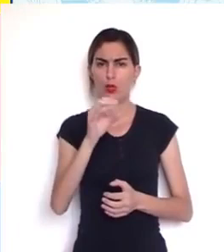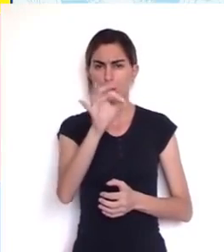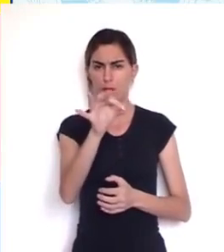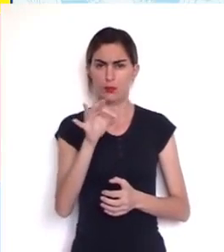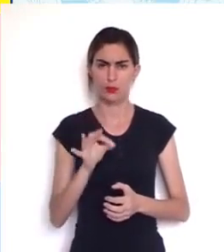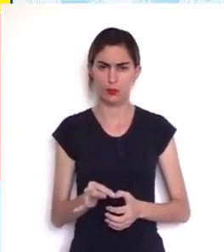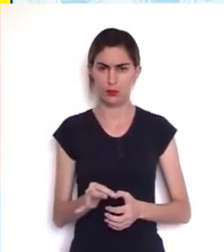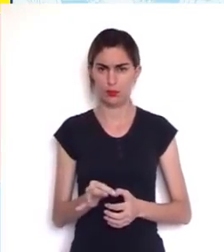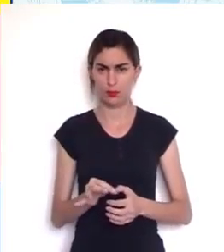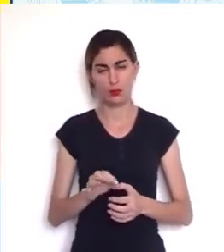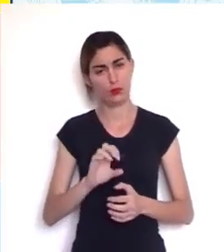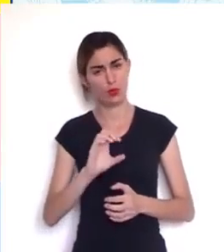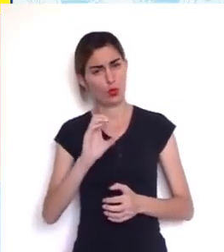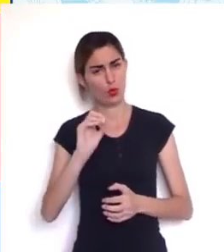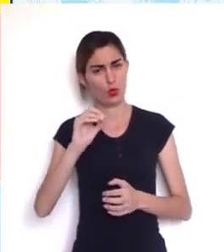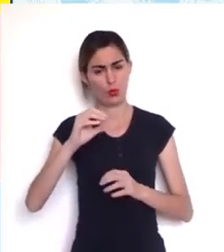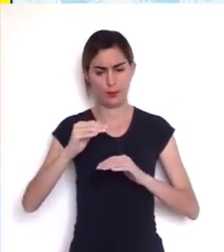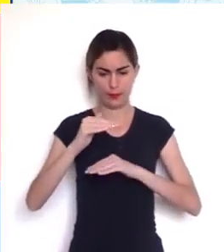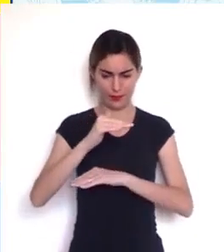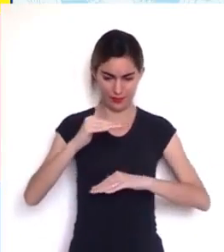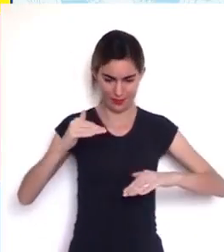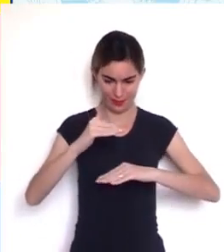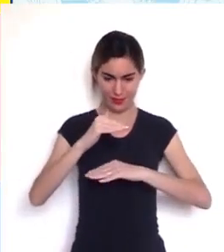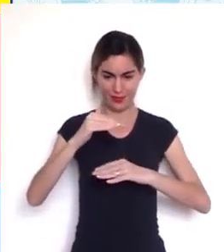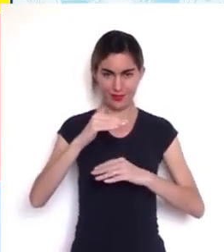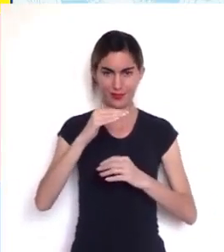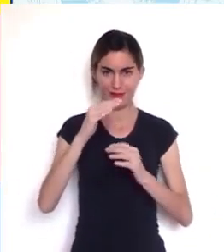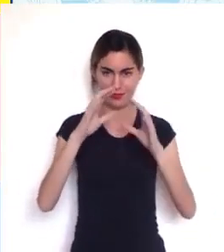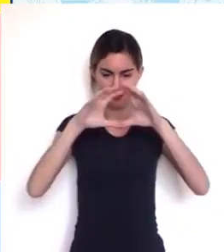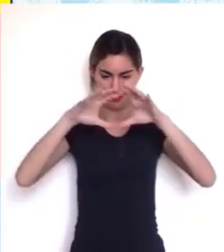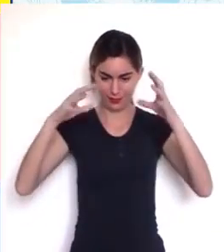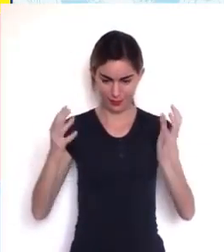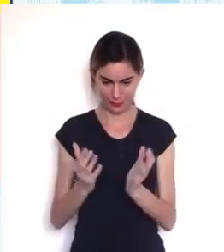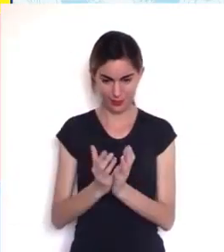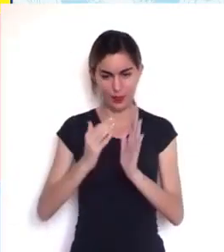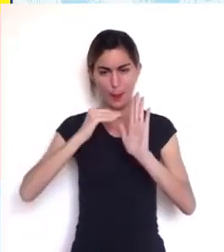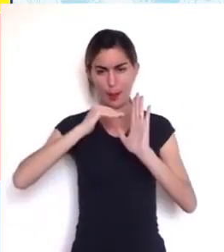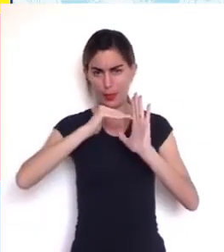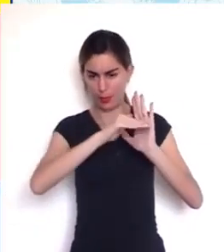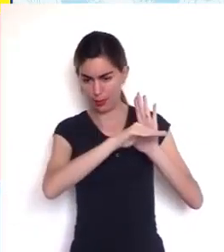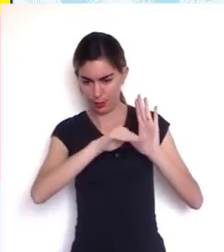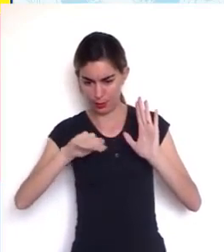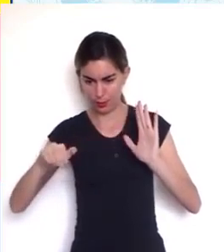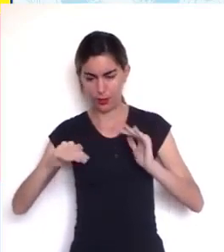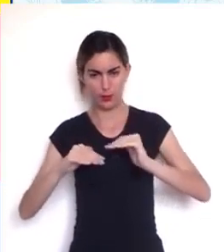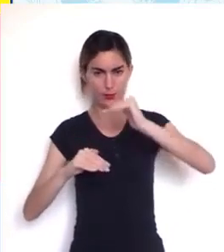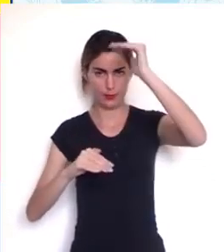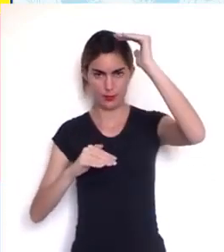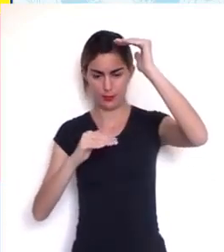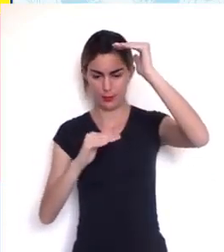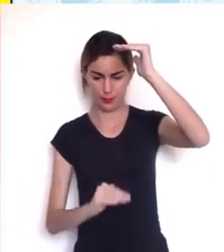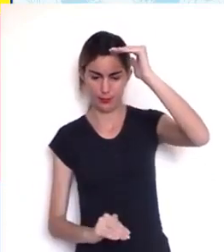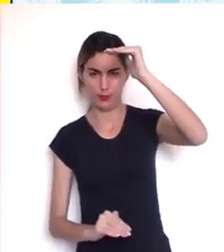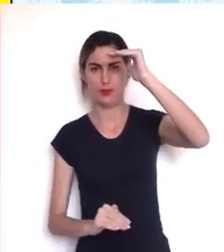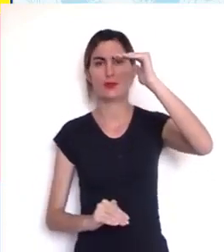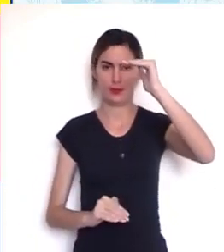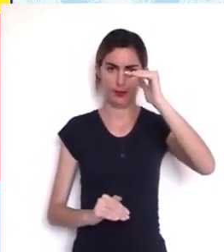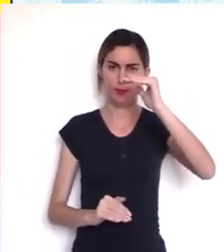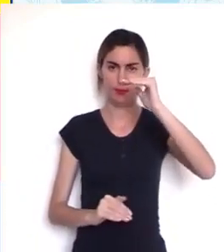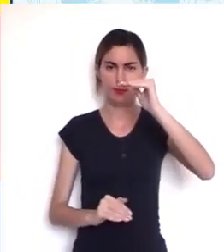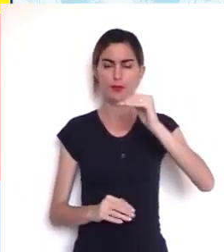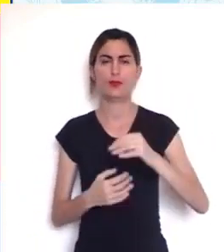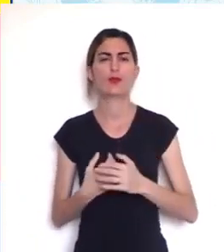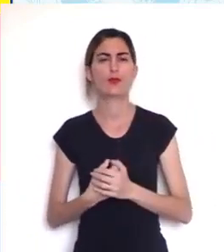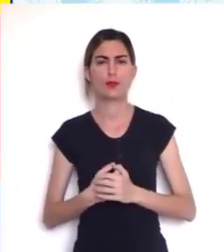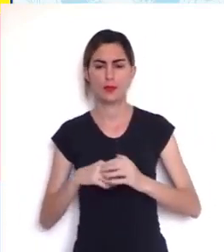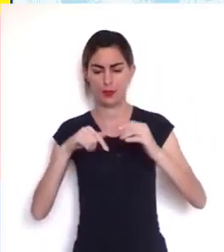a 40%, já que a oceânica ela vai corresponder a 60%, a continental ela